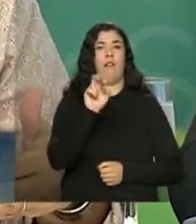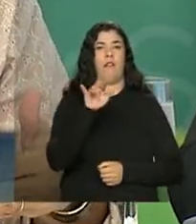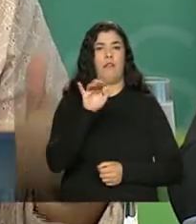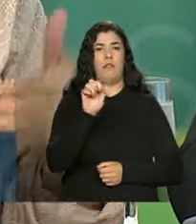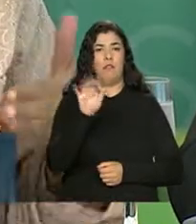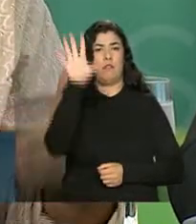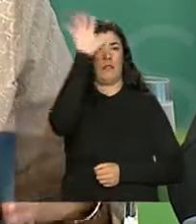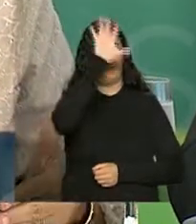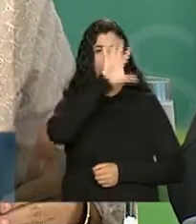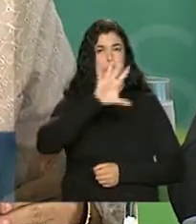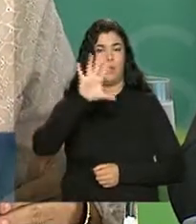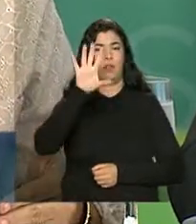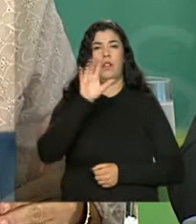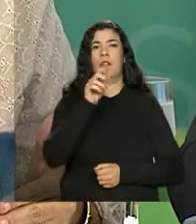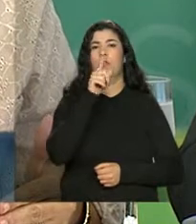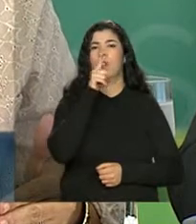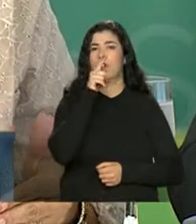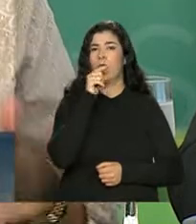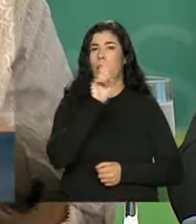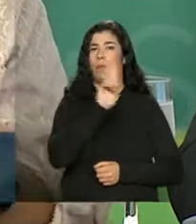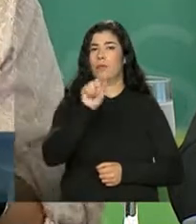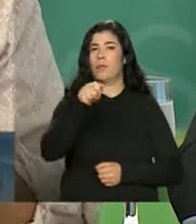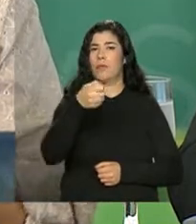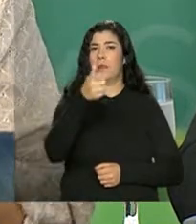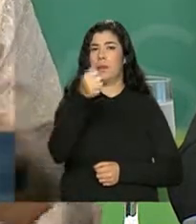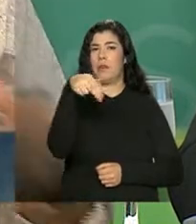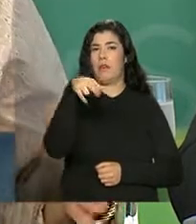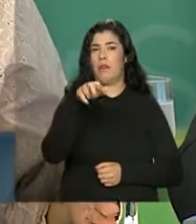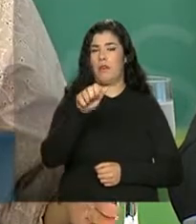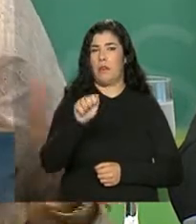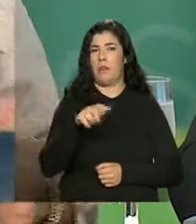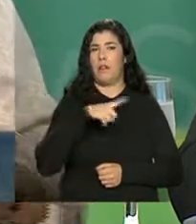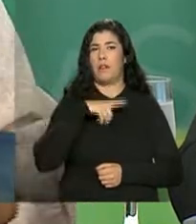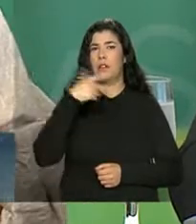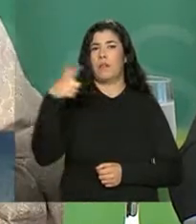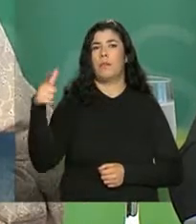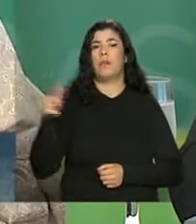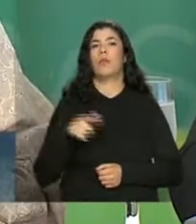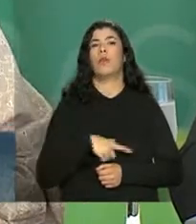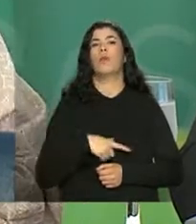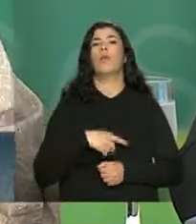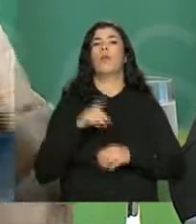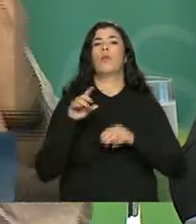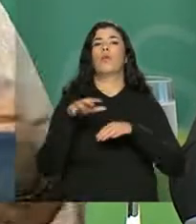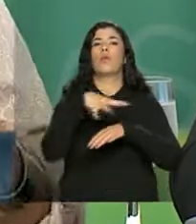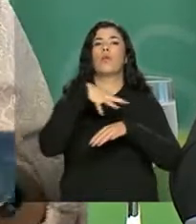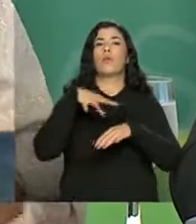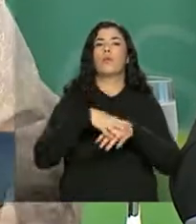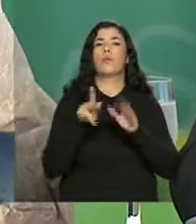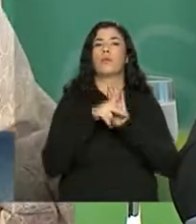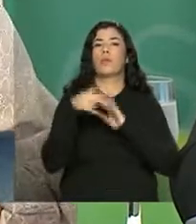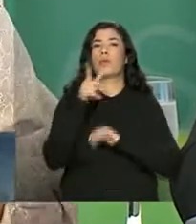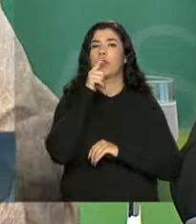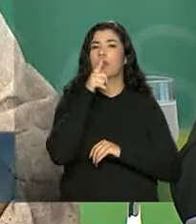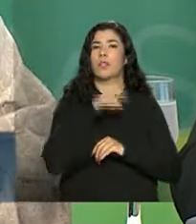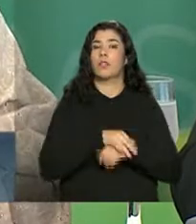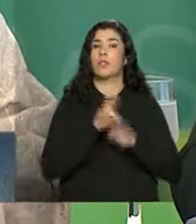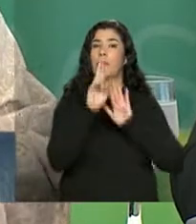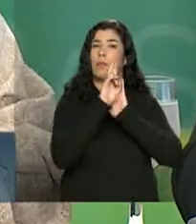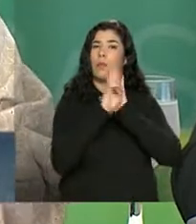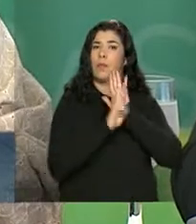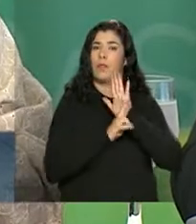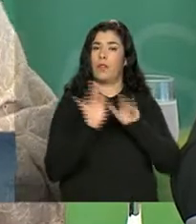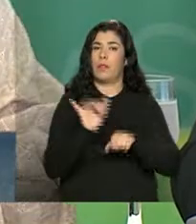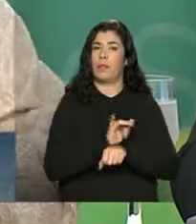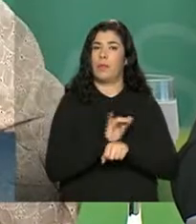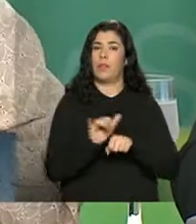e aonde está a região reguladora de São Paulo estabelecem regras de retirada dessa hoje o que